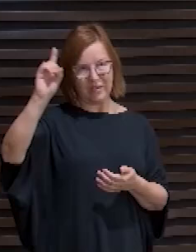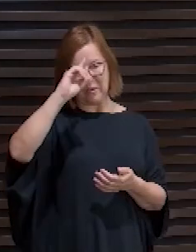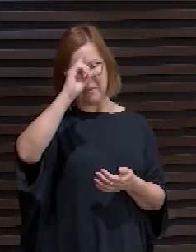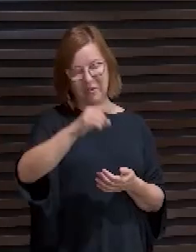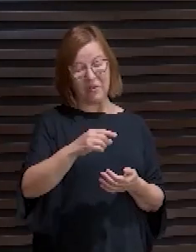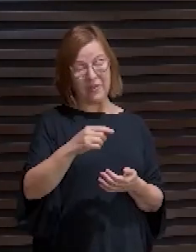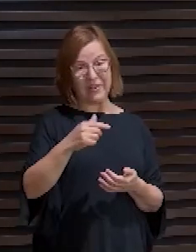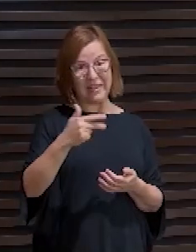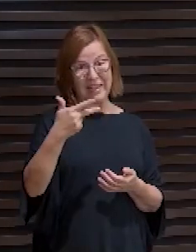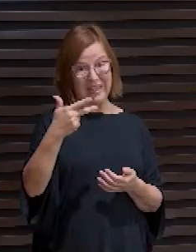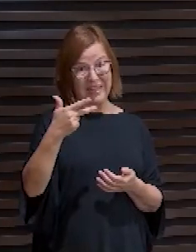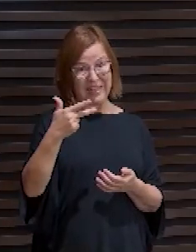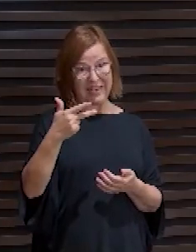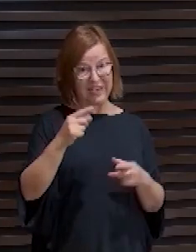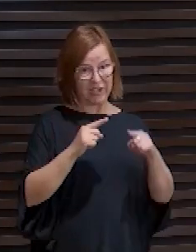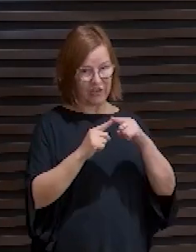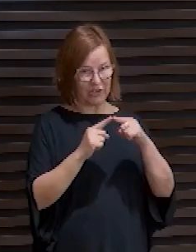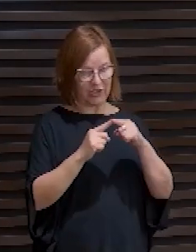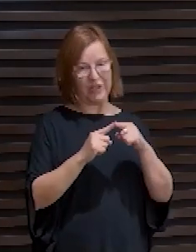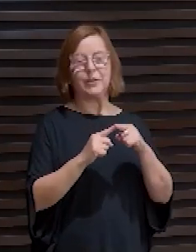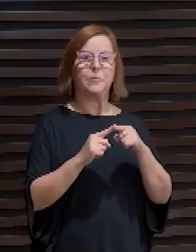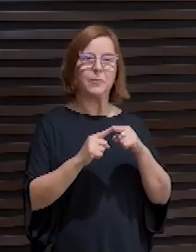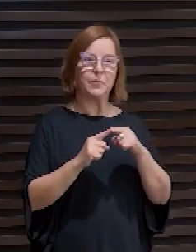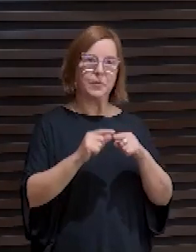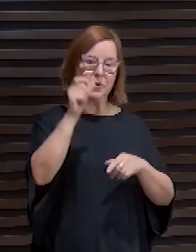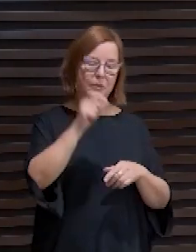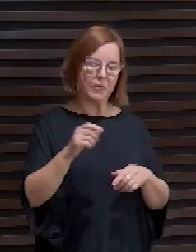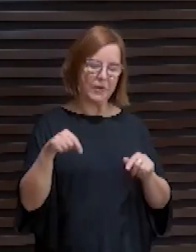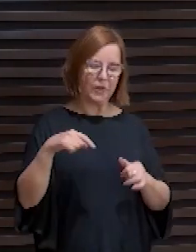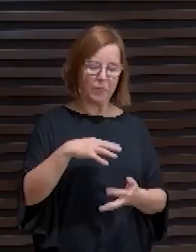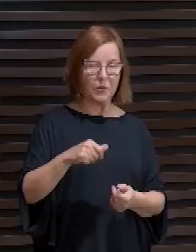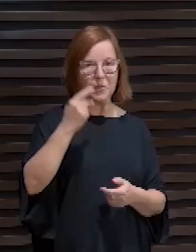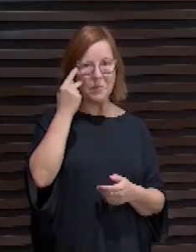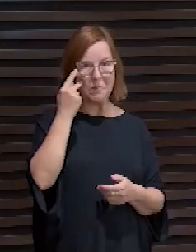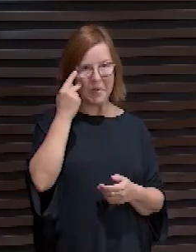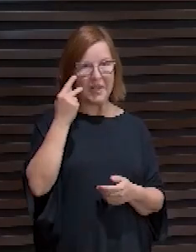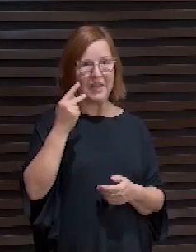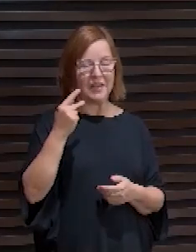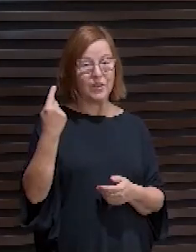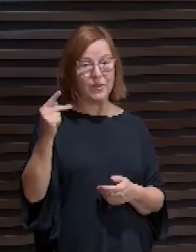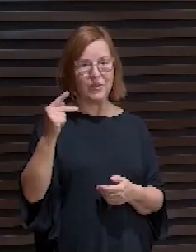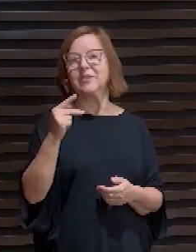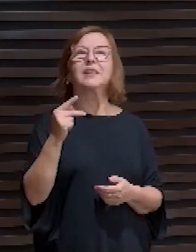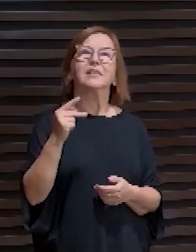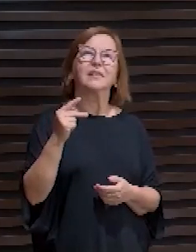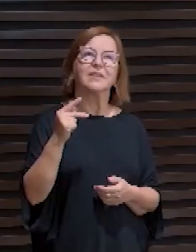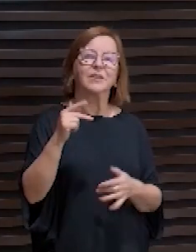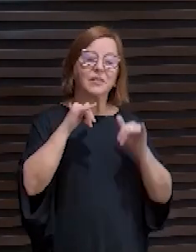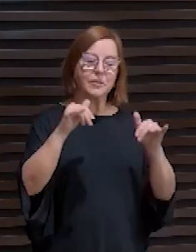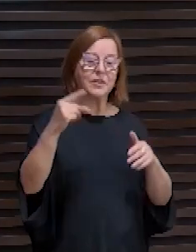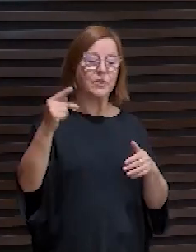de emissários ao mundo para transmitir a sua revelação. Ele enviou os